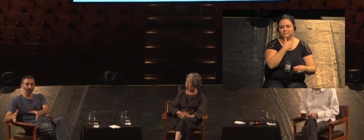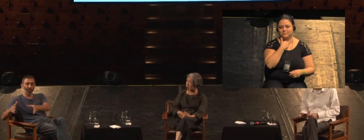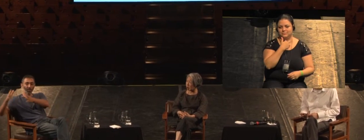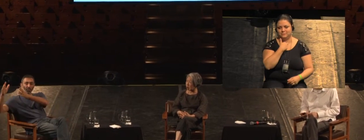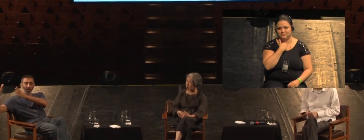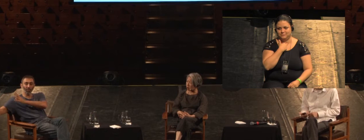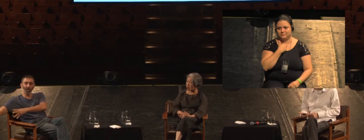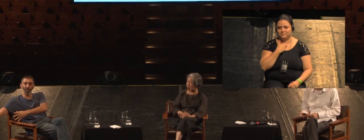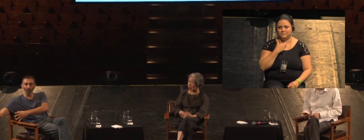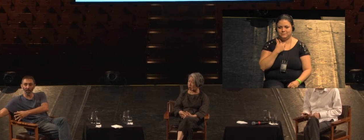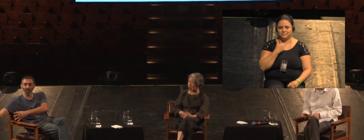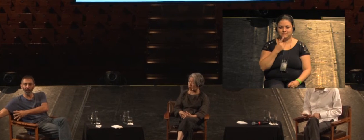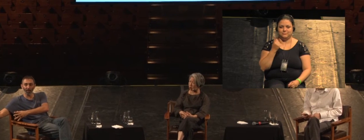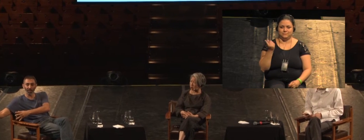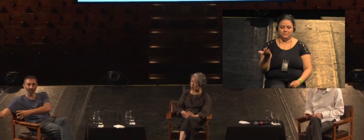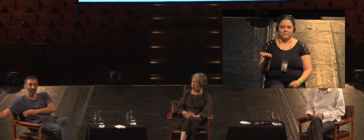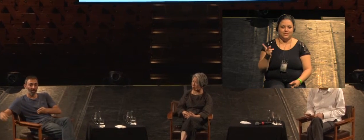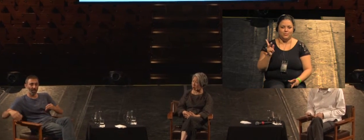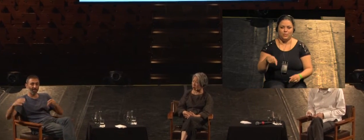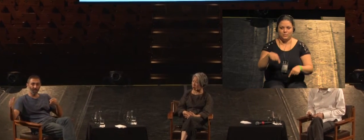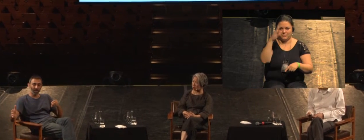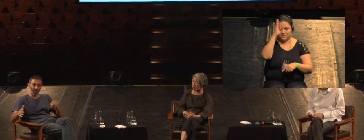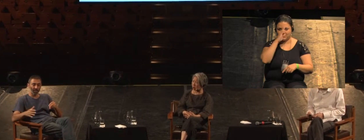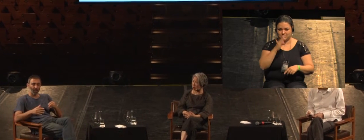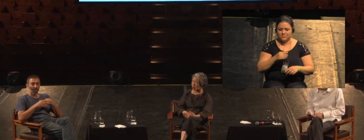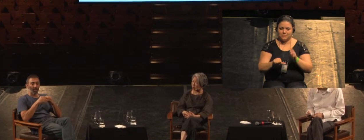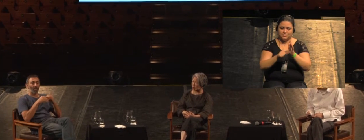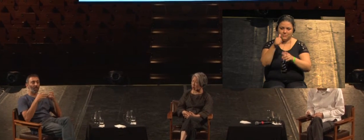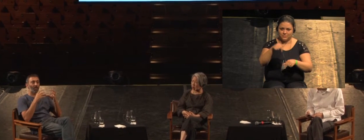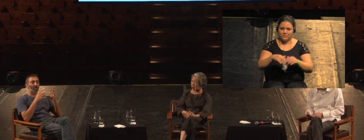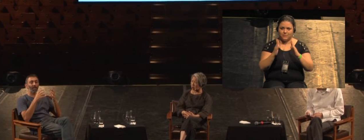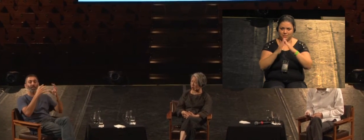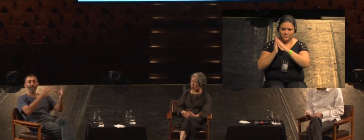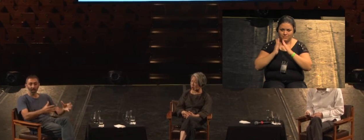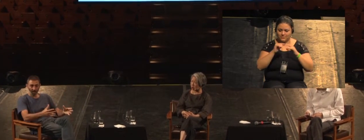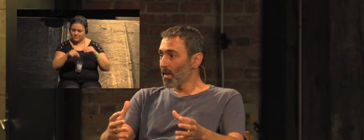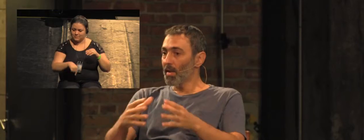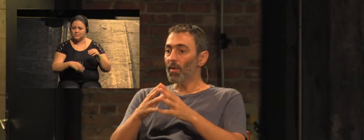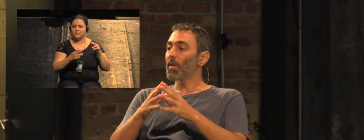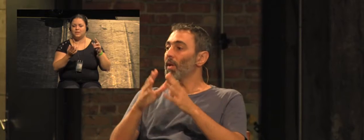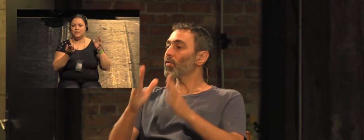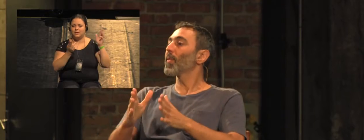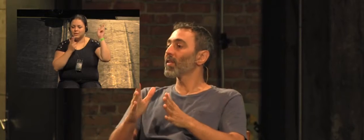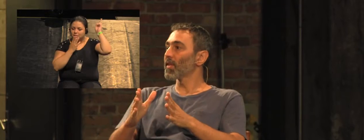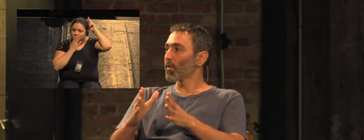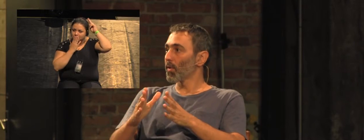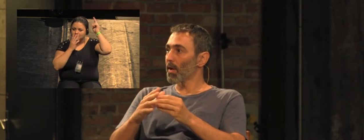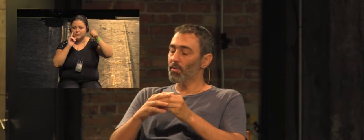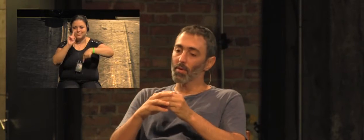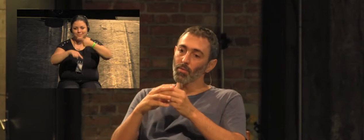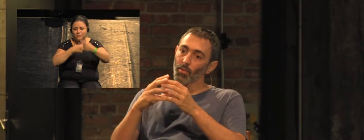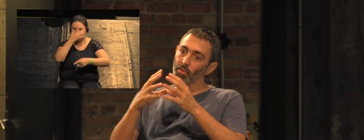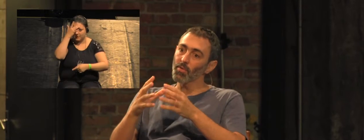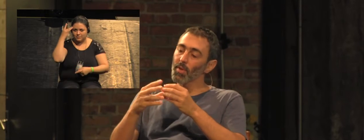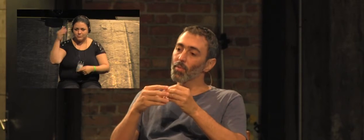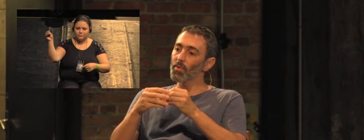os índios, antes dos índios estavam as emas e as antas, e assim vai. Então, essa é uma questão que eu acho.